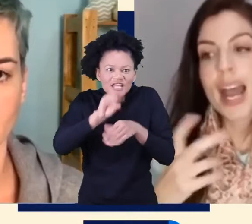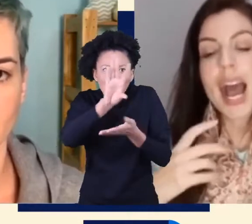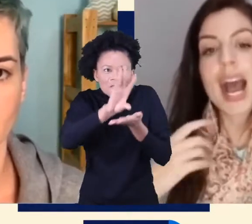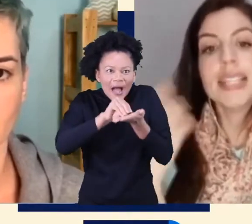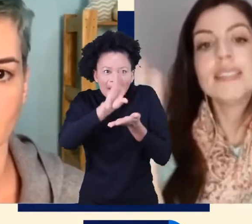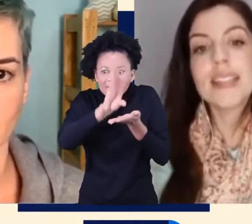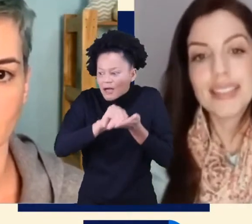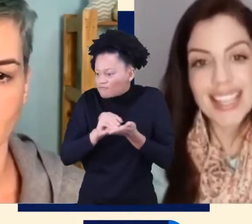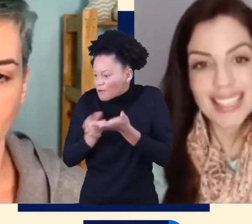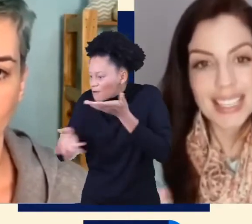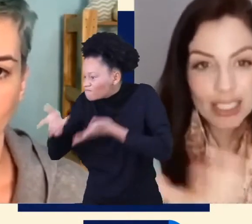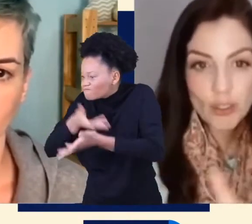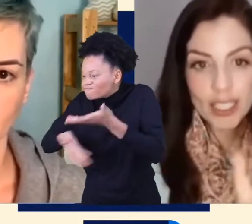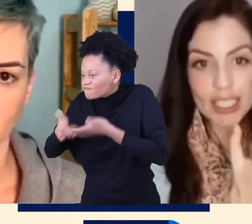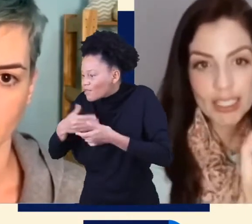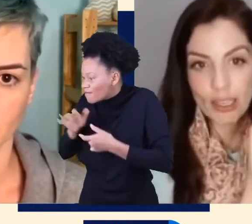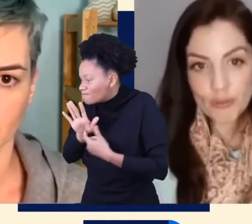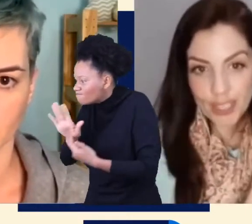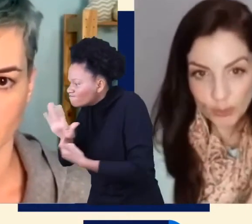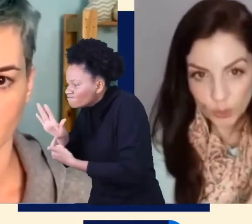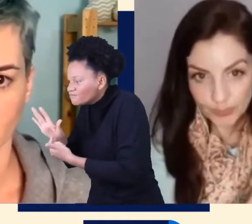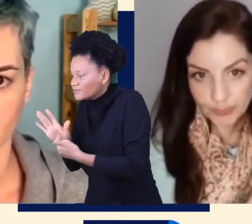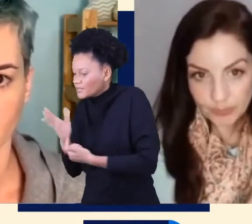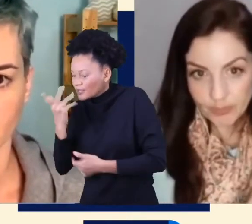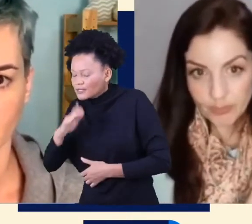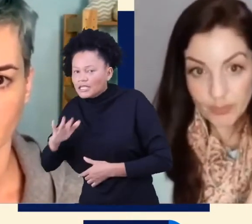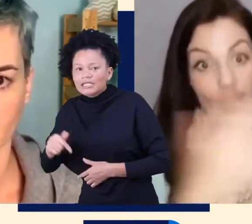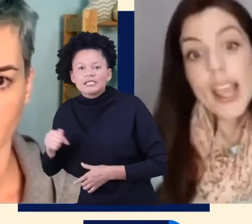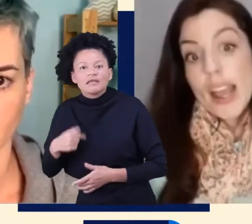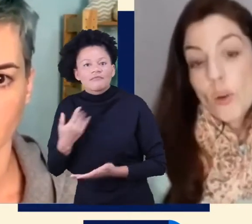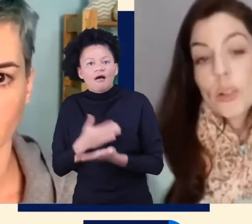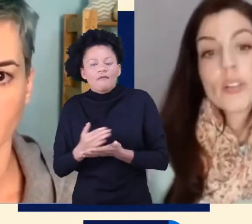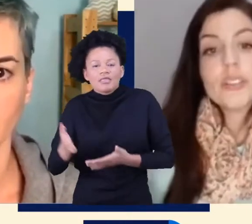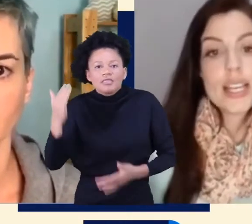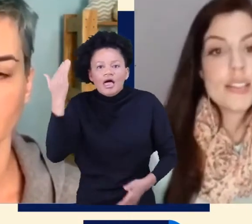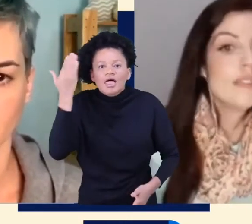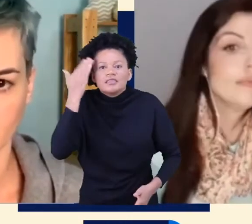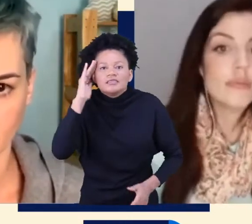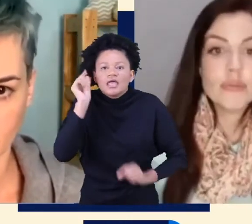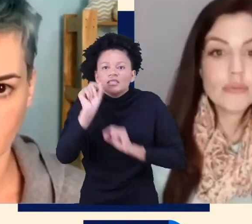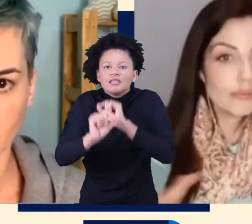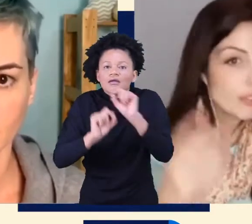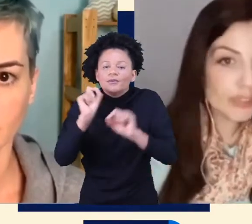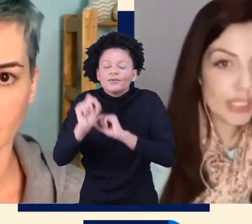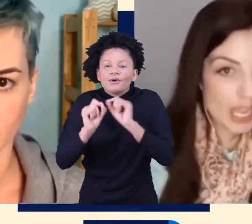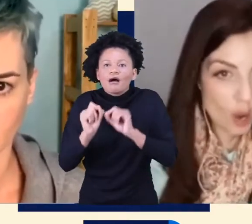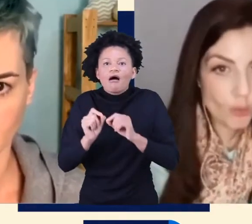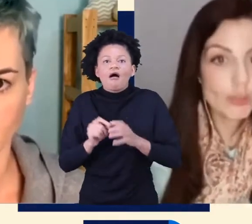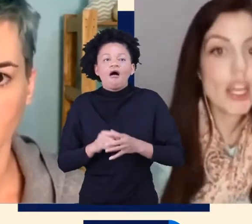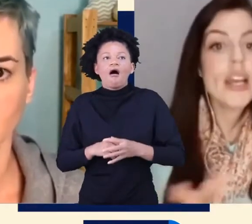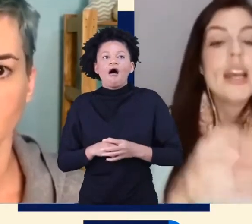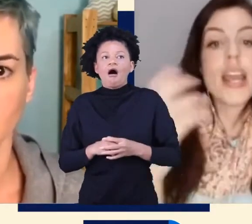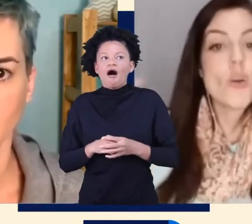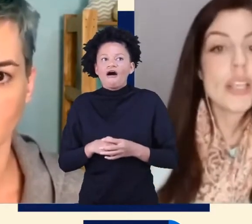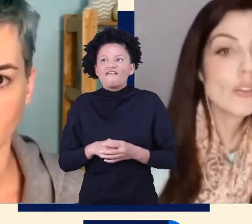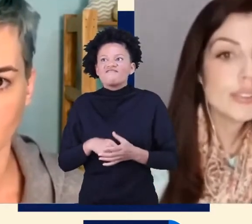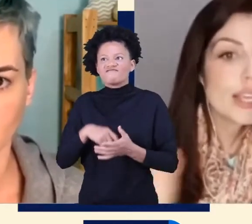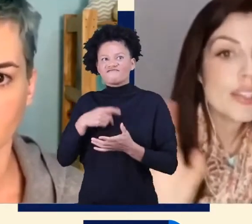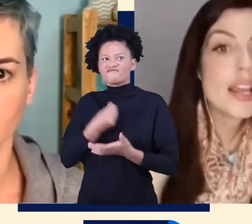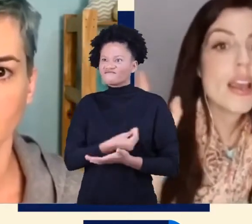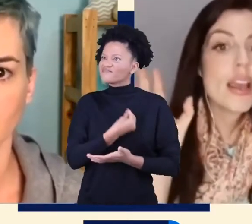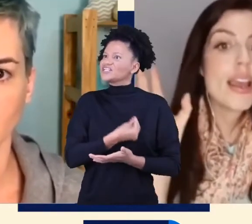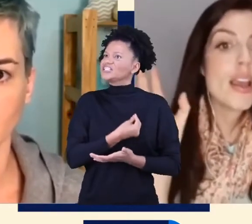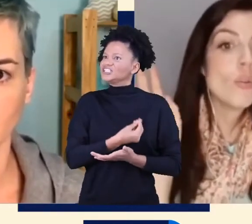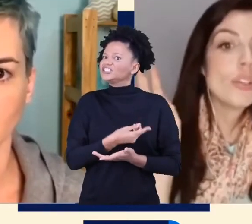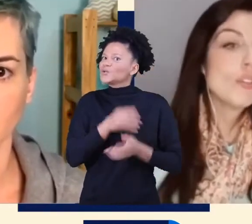passar a entender que aquilo ali que ele está vendo é o que acontece na vida real, né? É o que